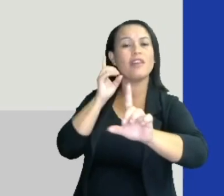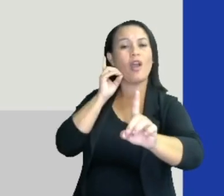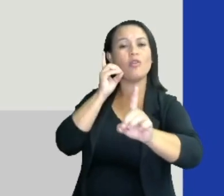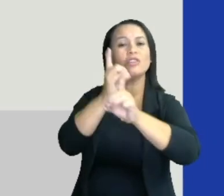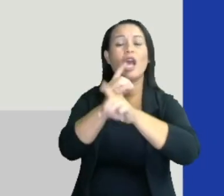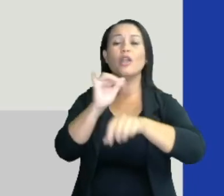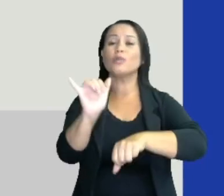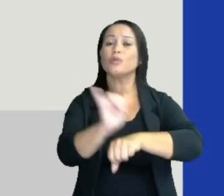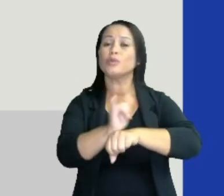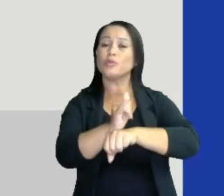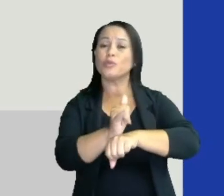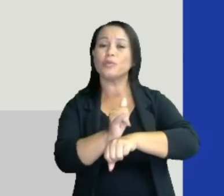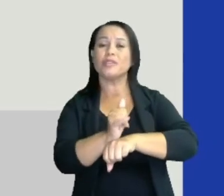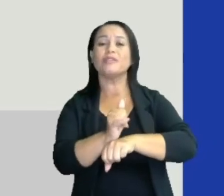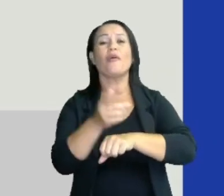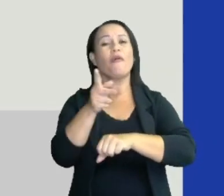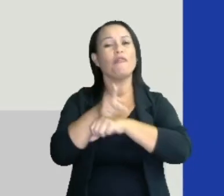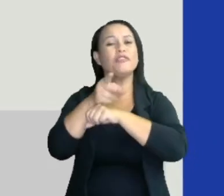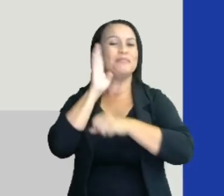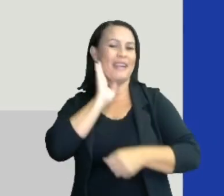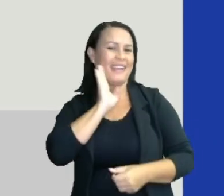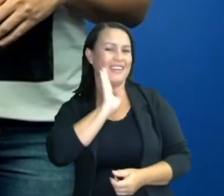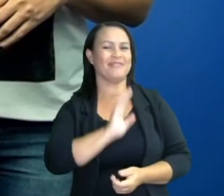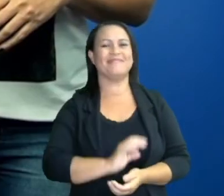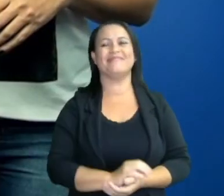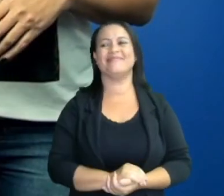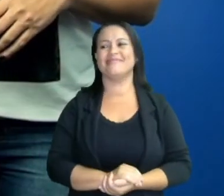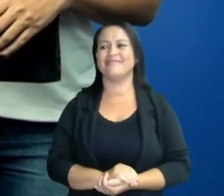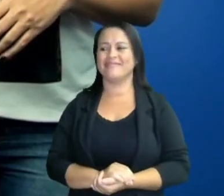do YouTube com o vídeo bem legal